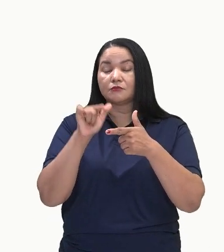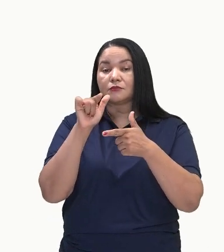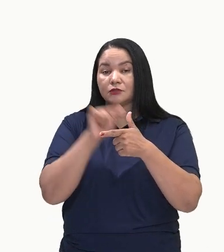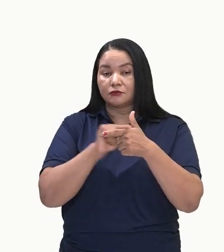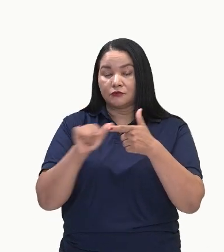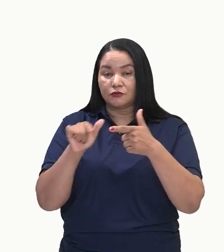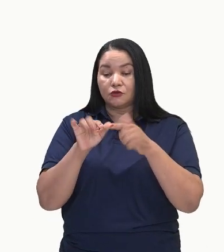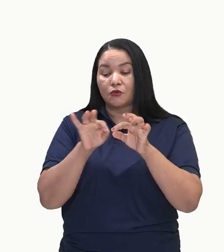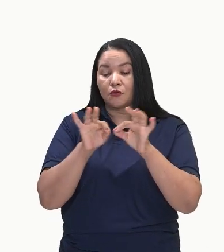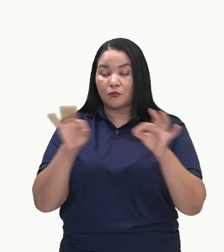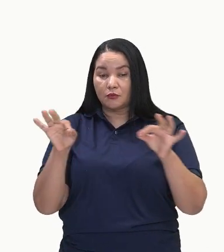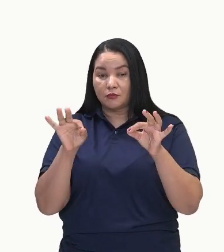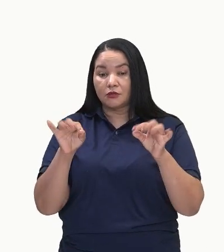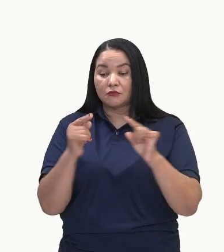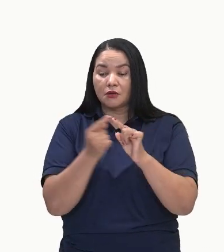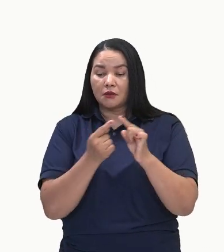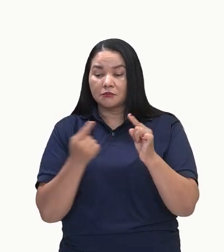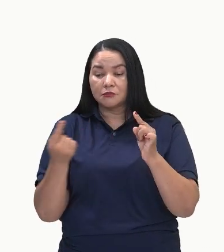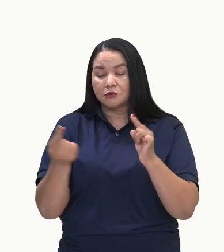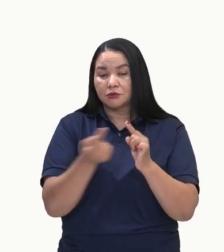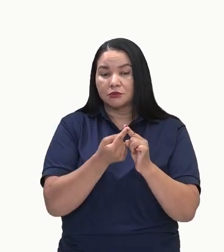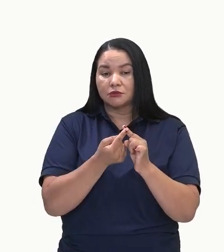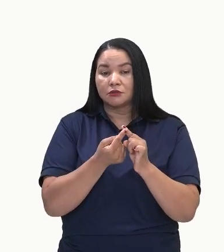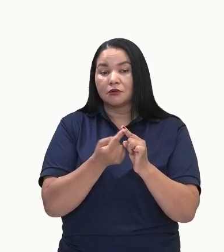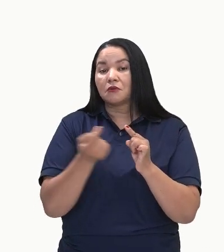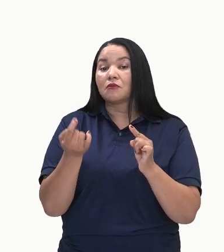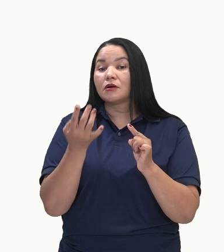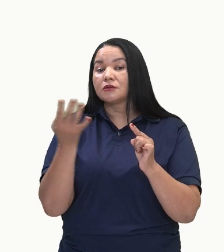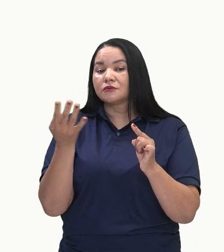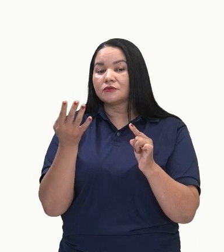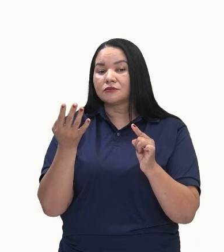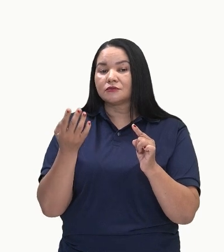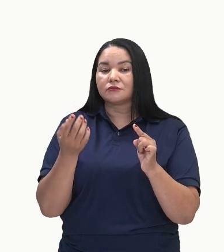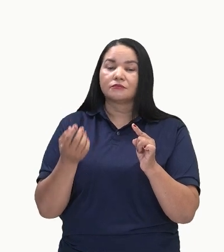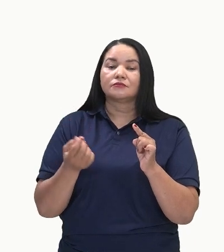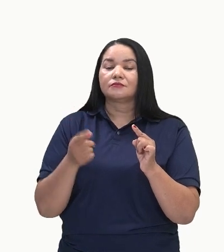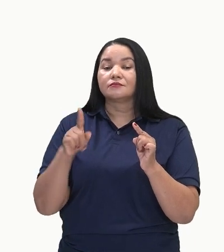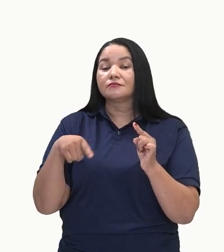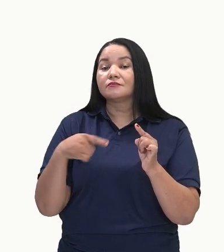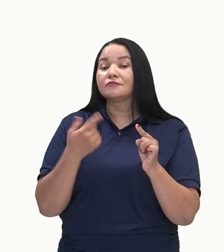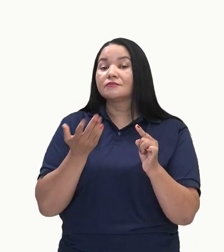comprimento da pista interna. Mas qual é o comprimento da pista interna? É